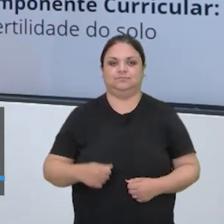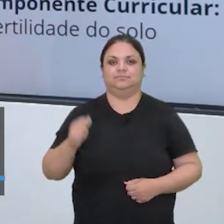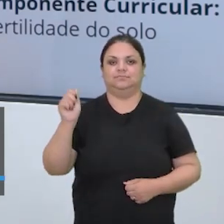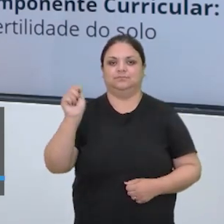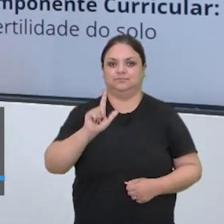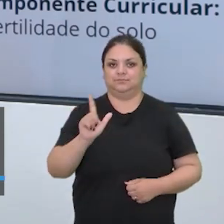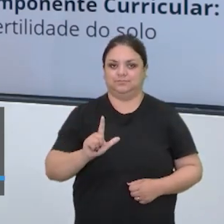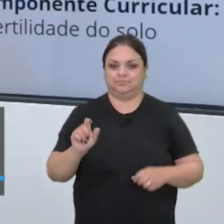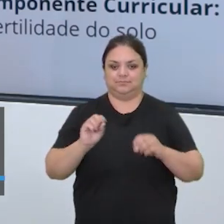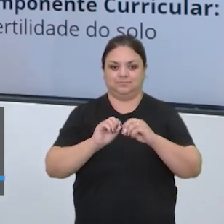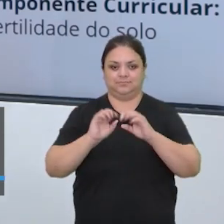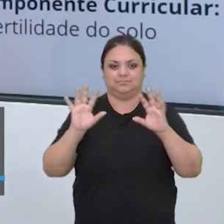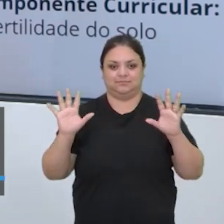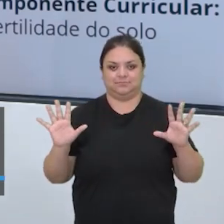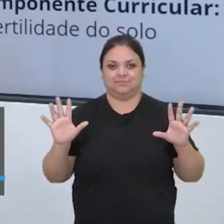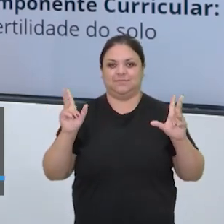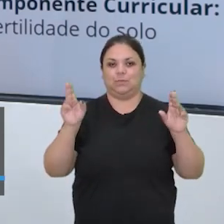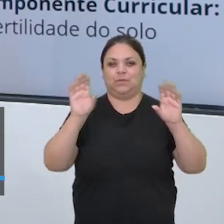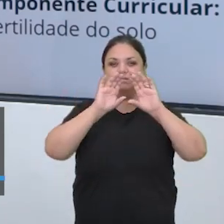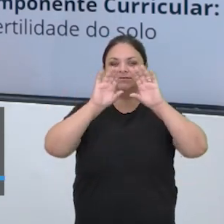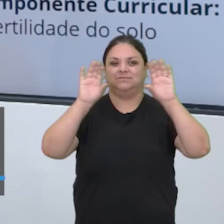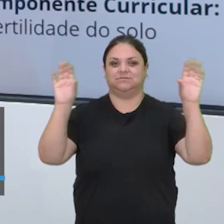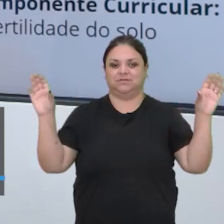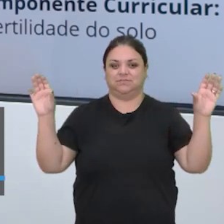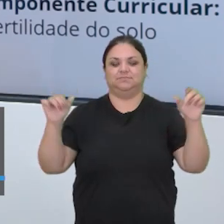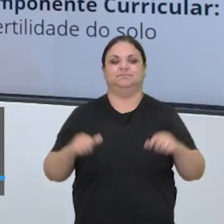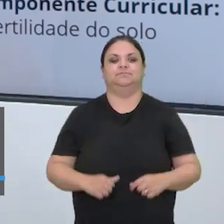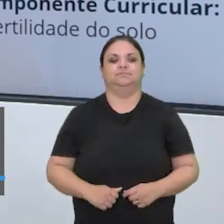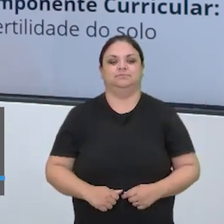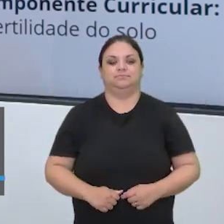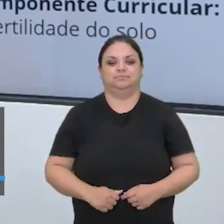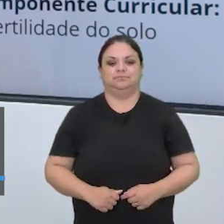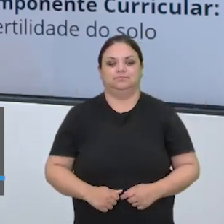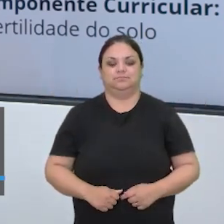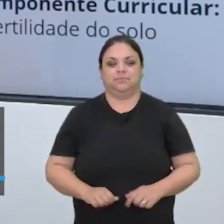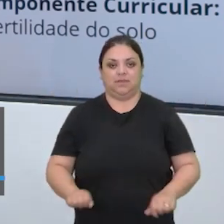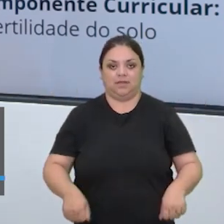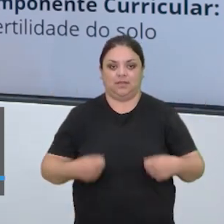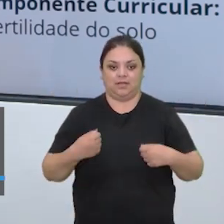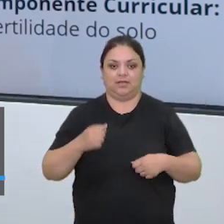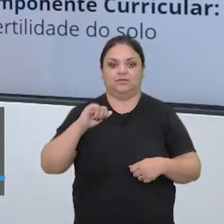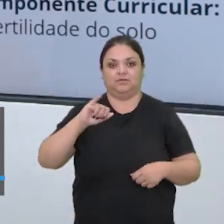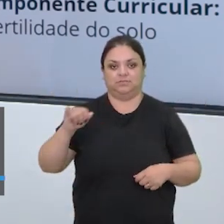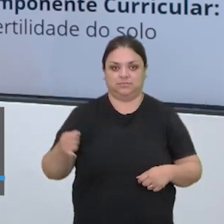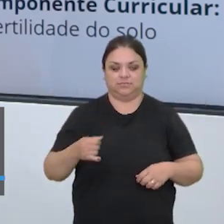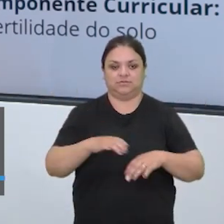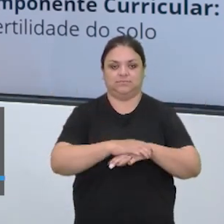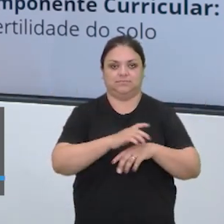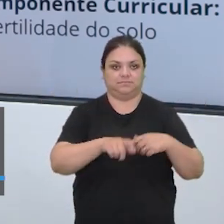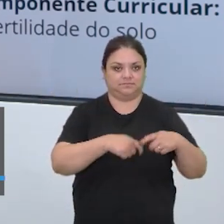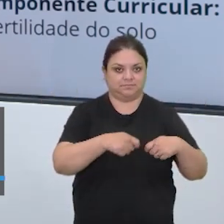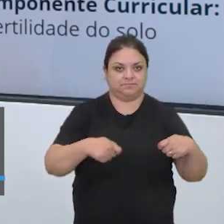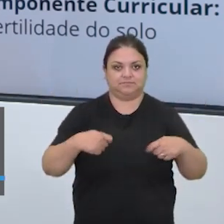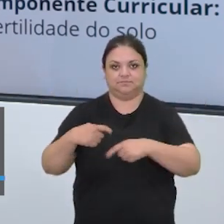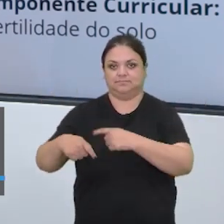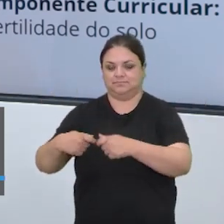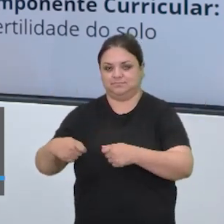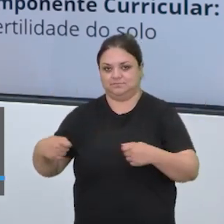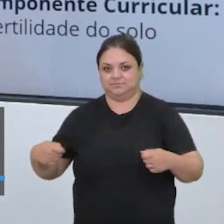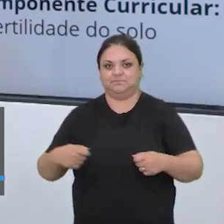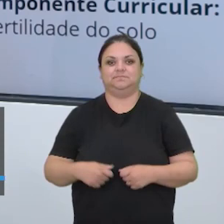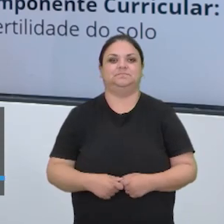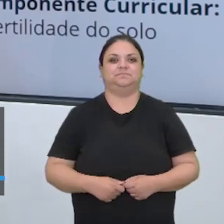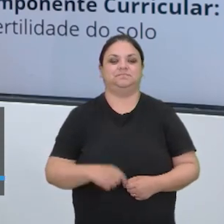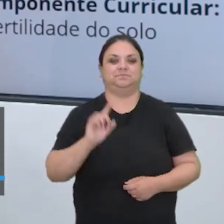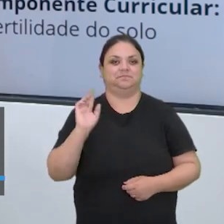azul clara, a cor do céu, assim, bem bonita, e calça jeans e tênis, tá certo? Bom, e claro,